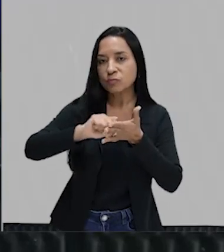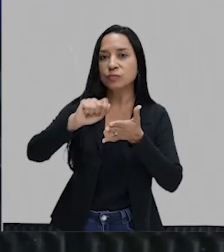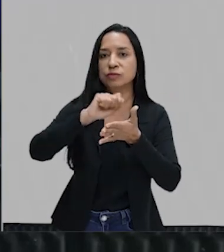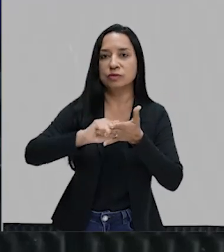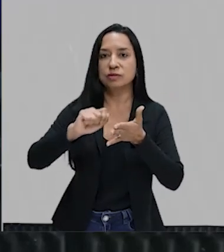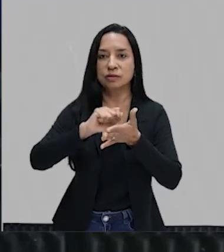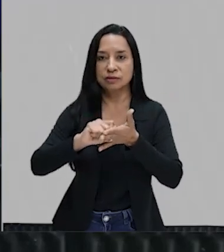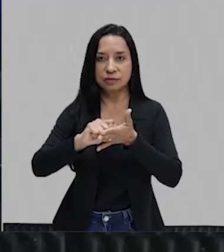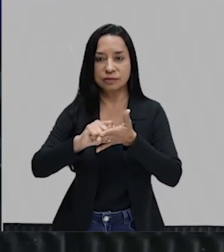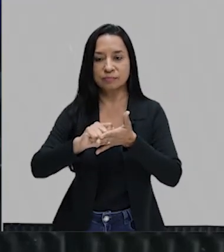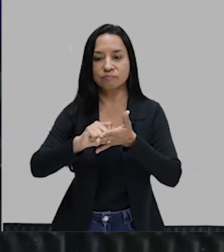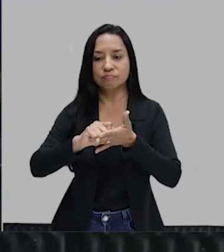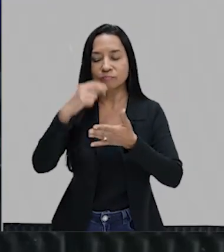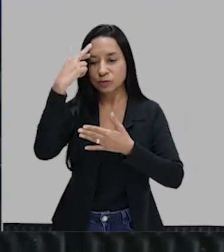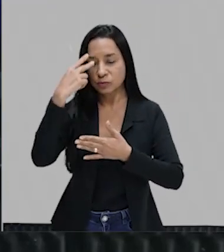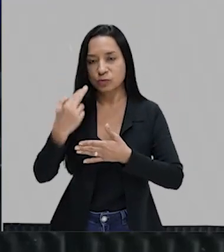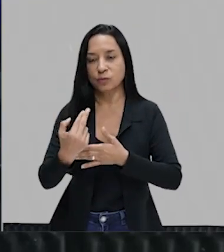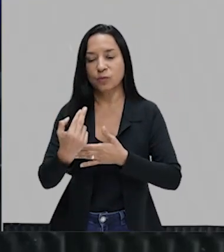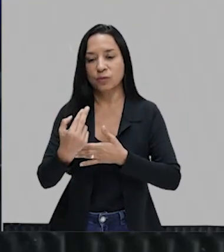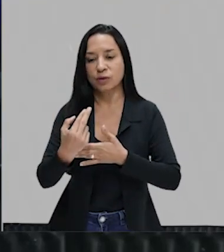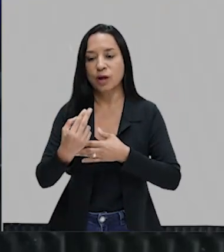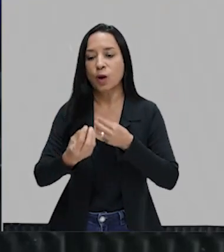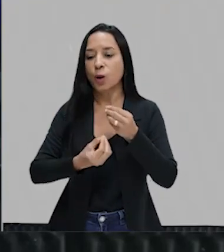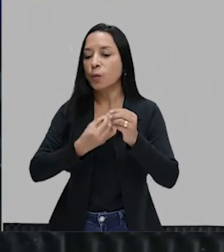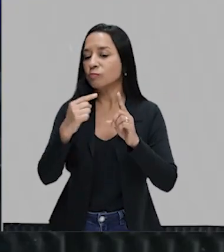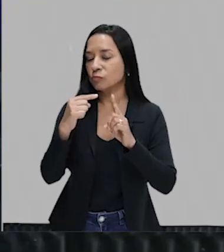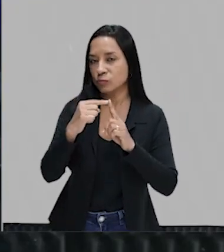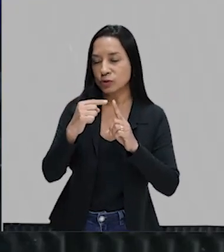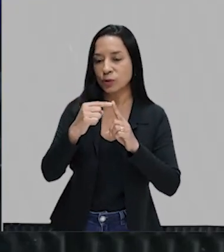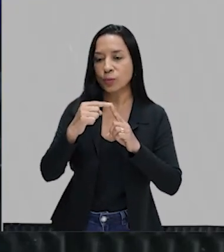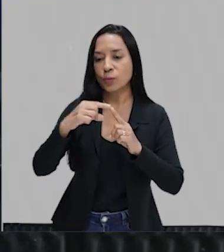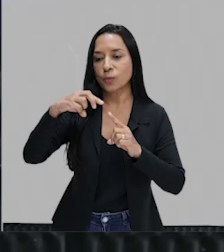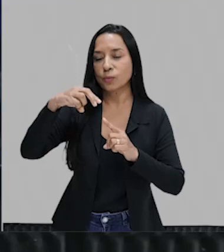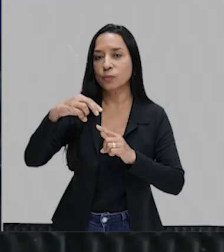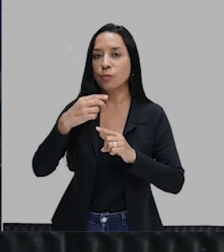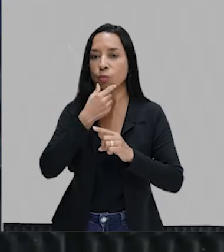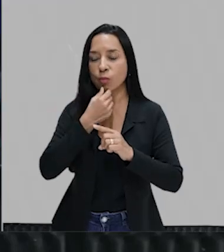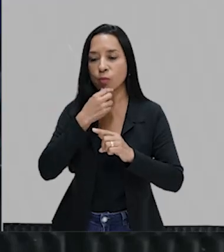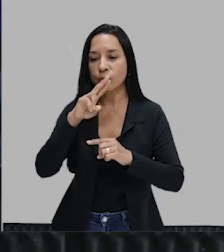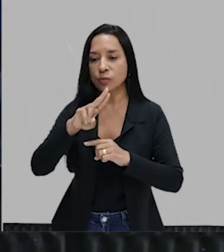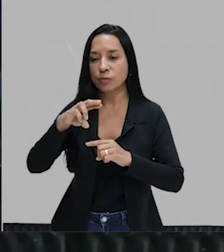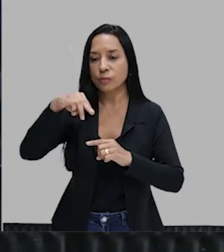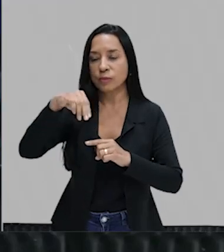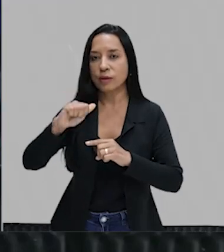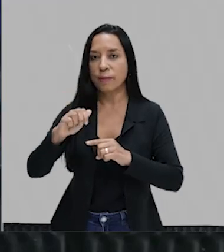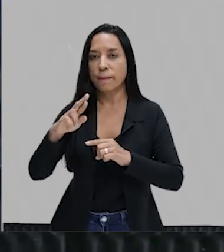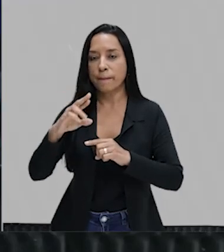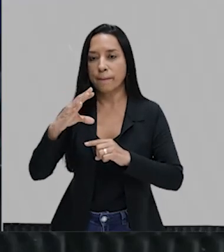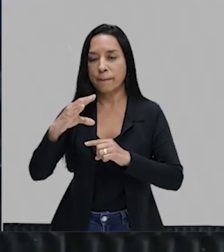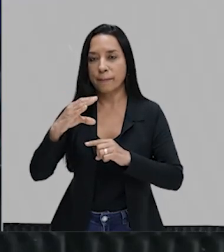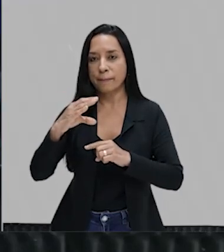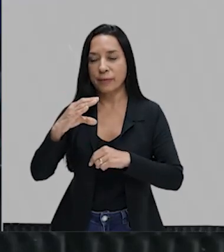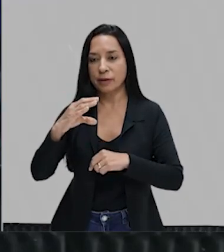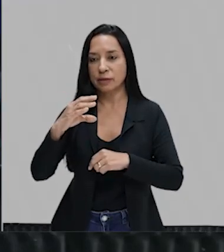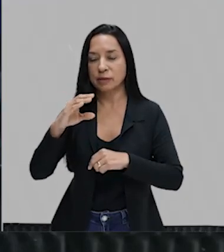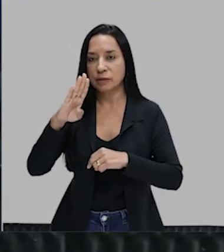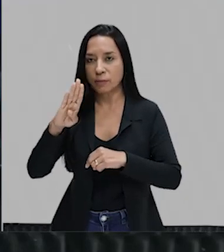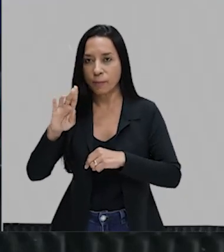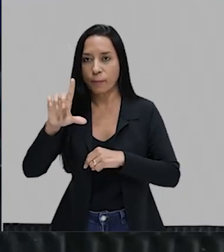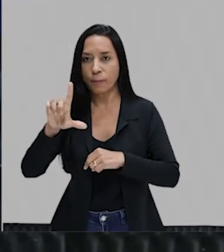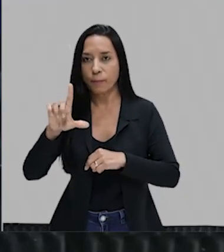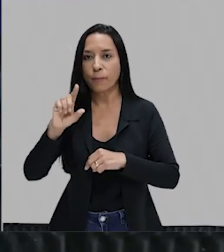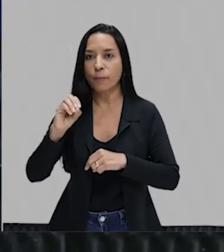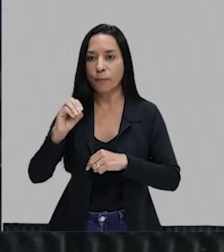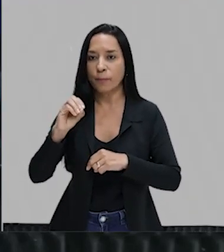Bloch, em um famoso livro, O Ofício do Historiador, quando você fala da escrita